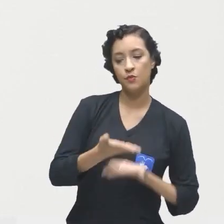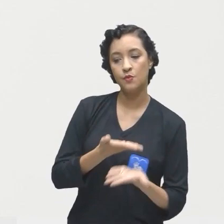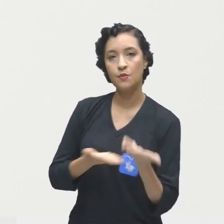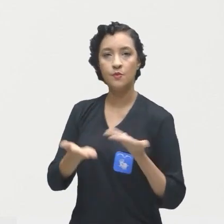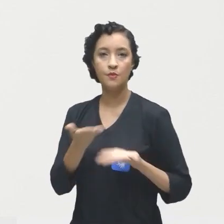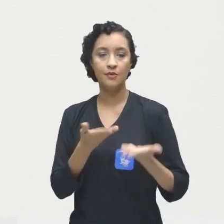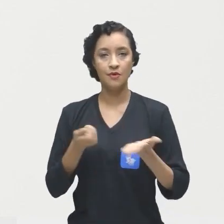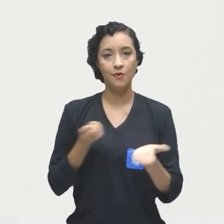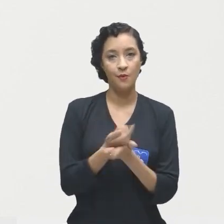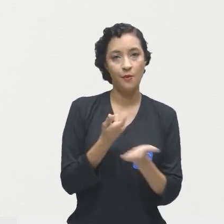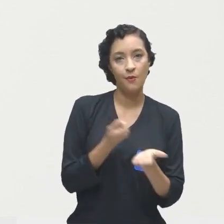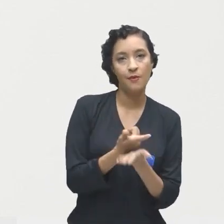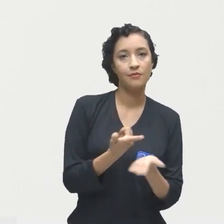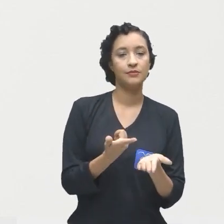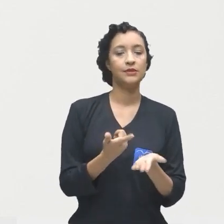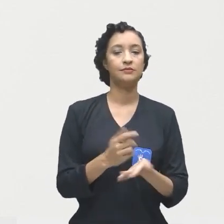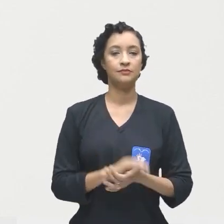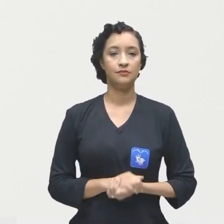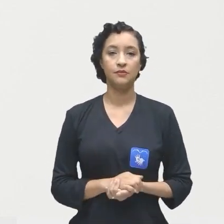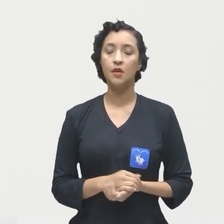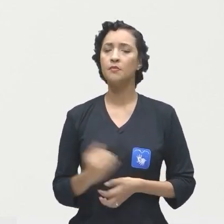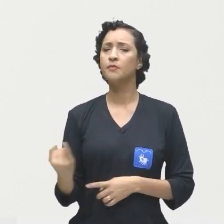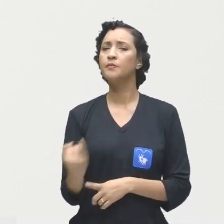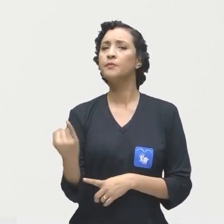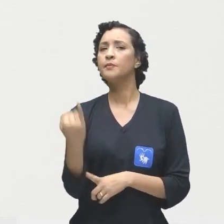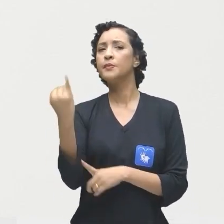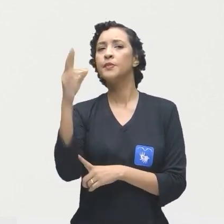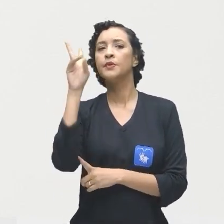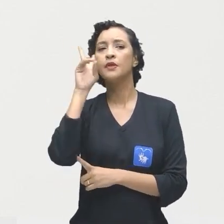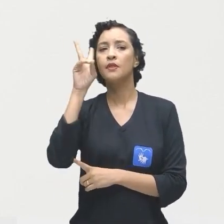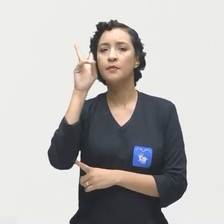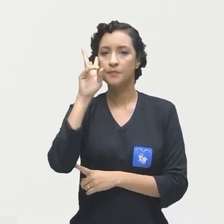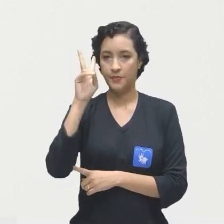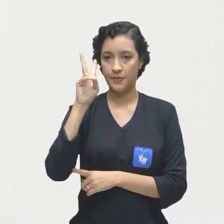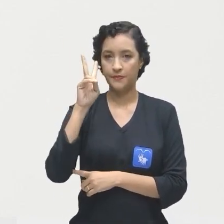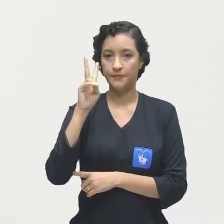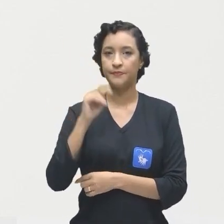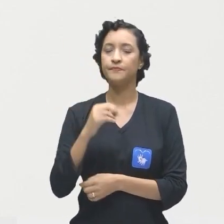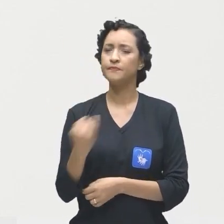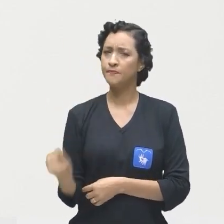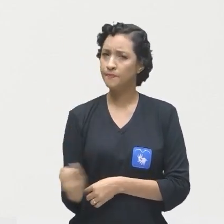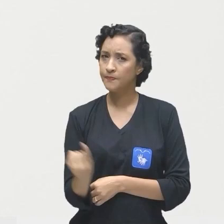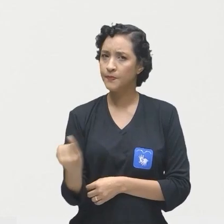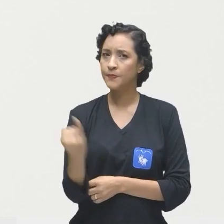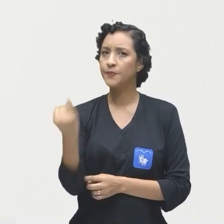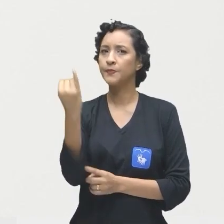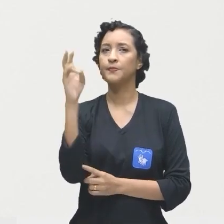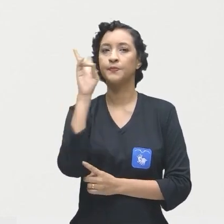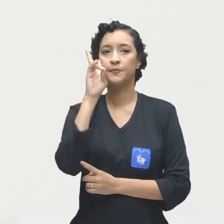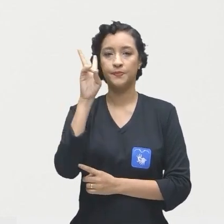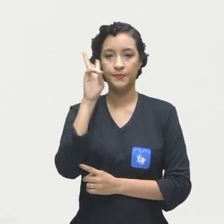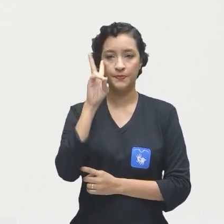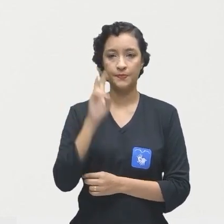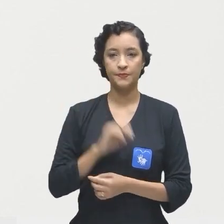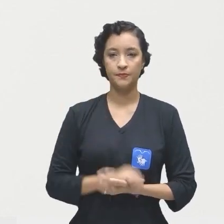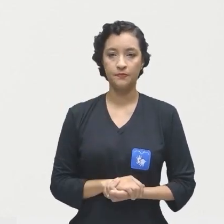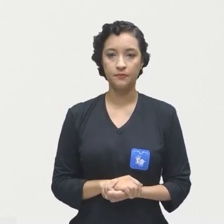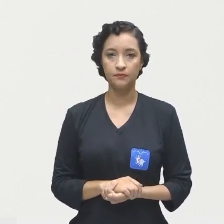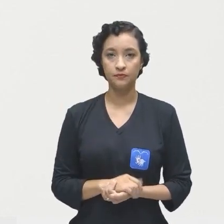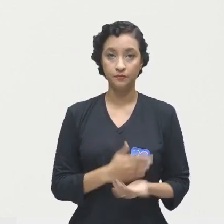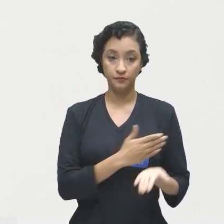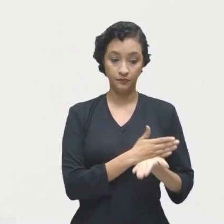nós devemos lembrar, algo muito importante que nós devemos lembrar. O